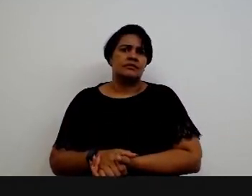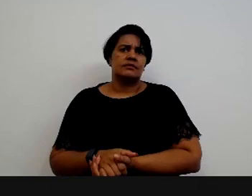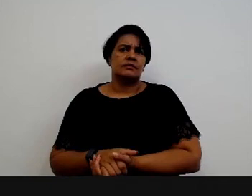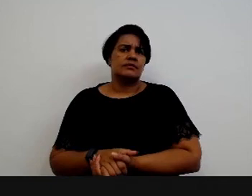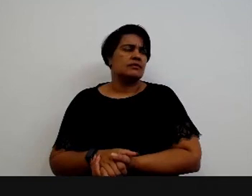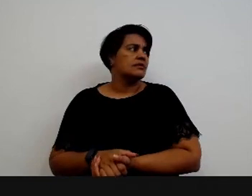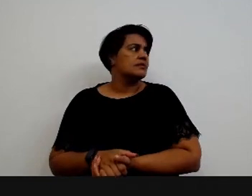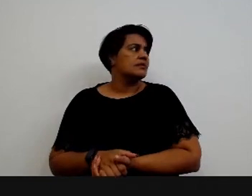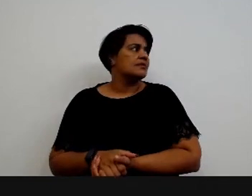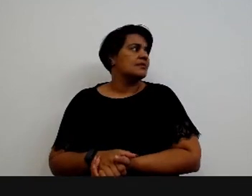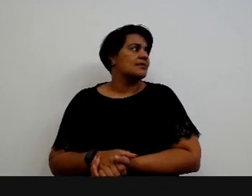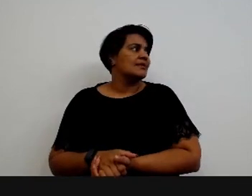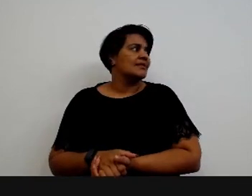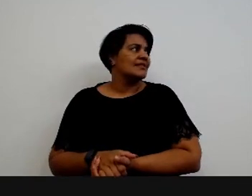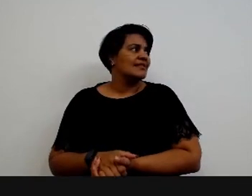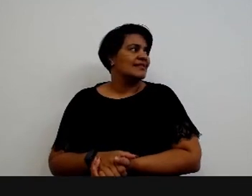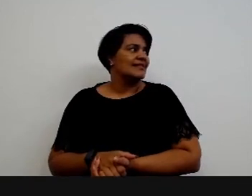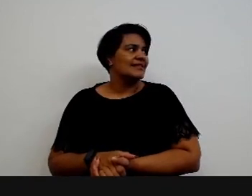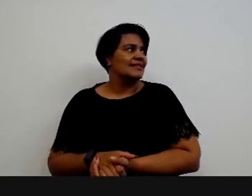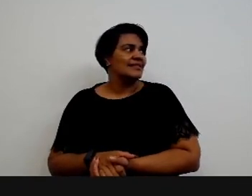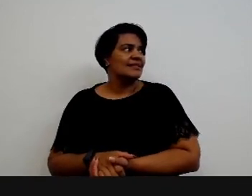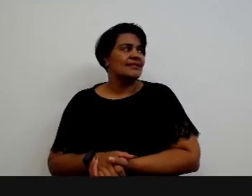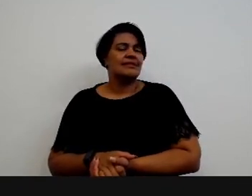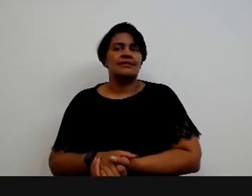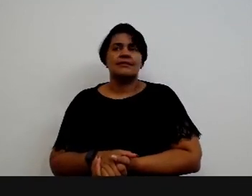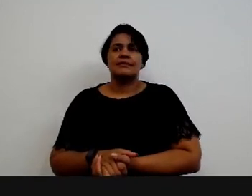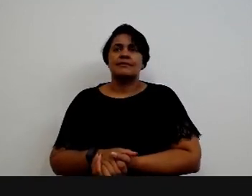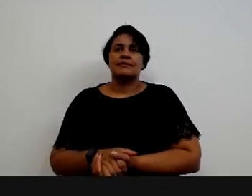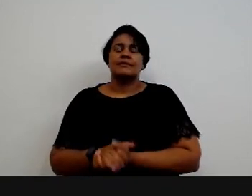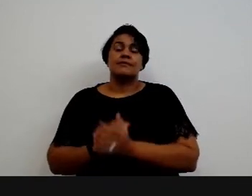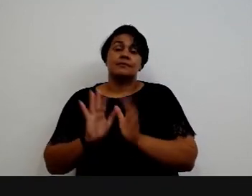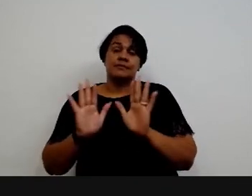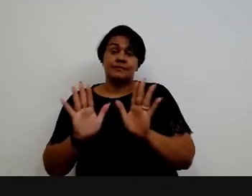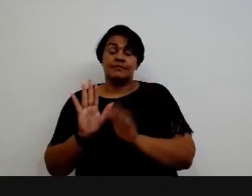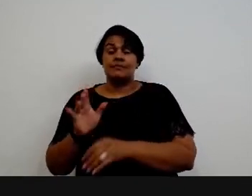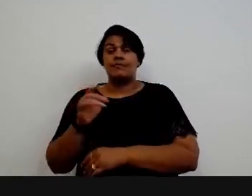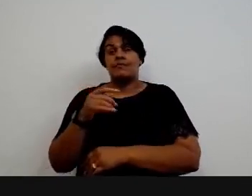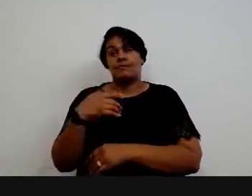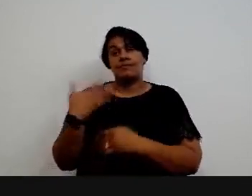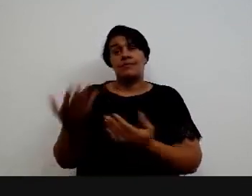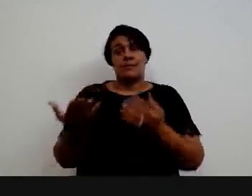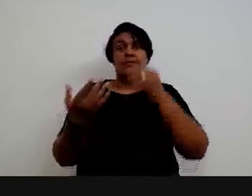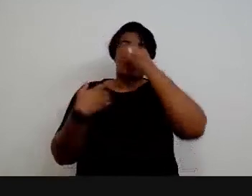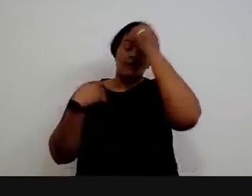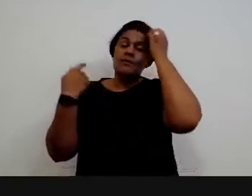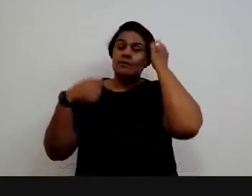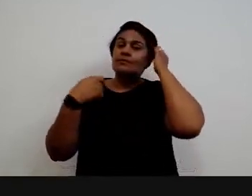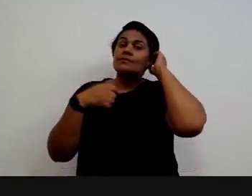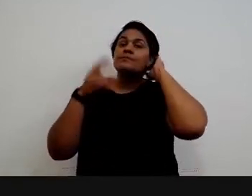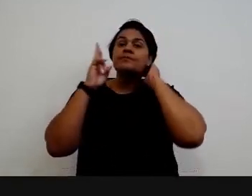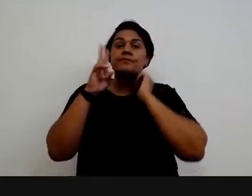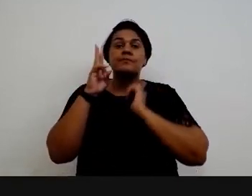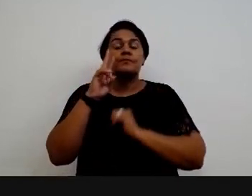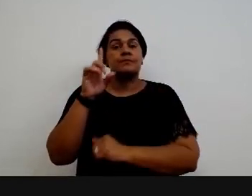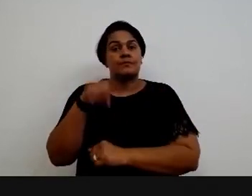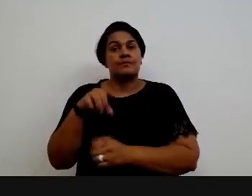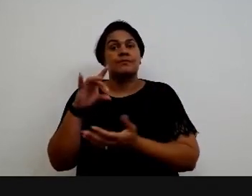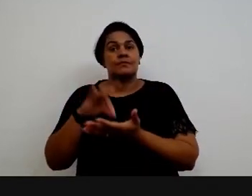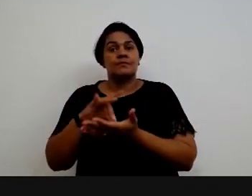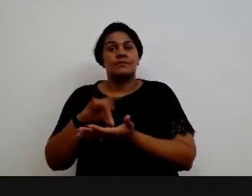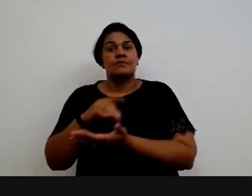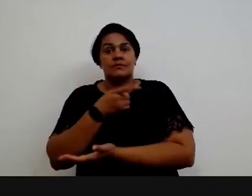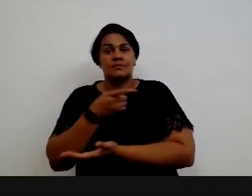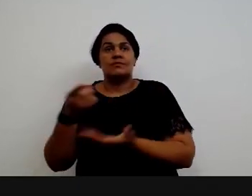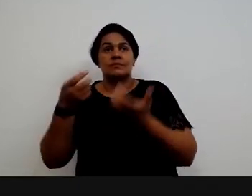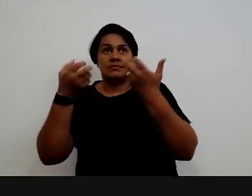Vai contar a historinha. Antes de passar para você, Marcos, me permite, assim, não podia deixar, né, não posso deixar de lembrar, e essa sua